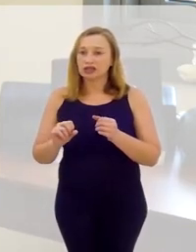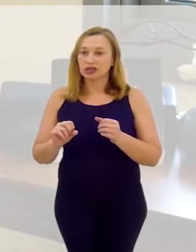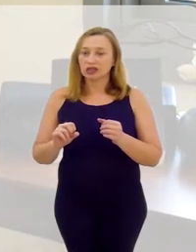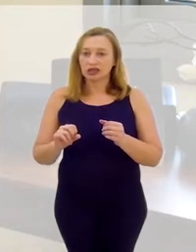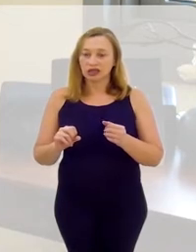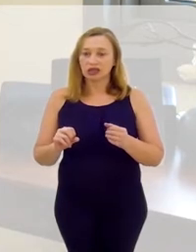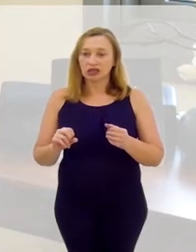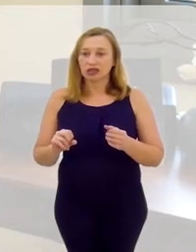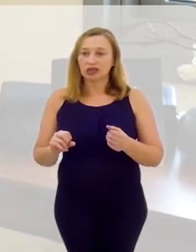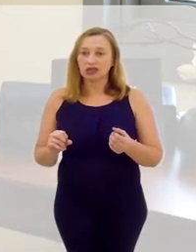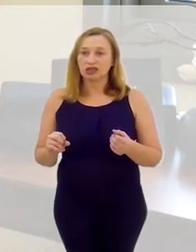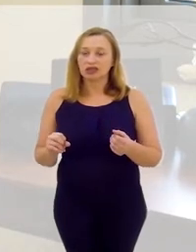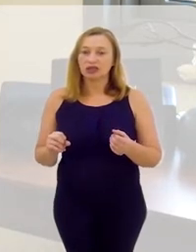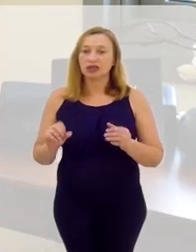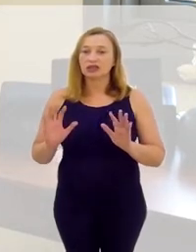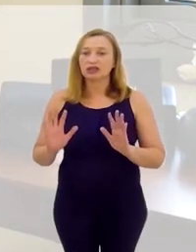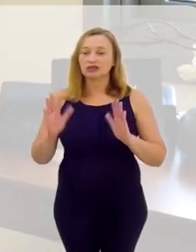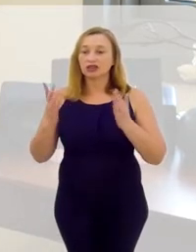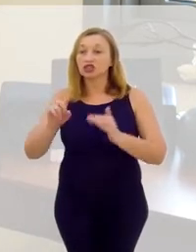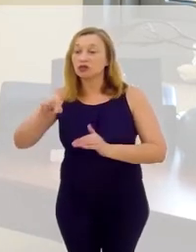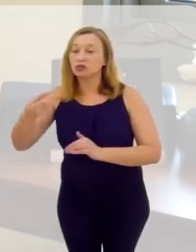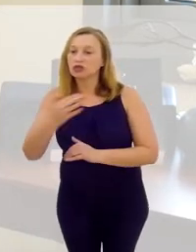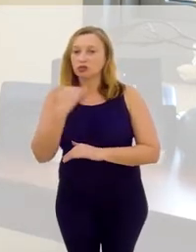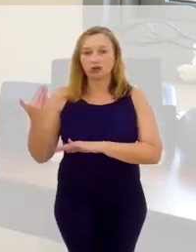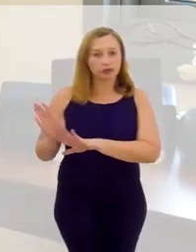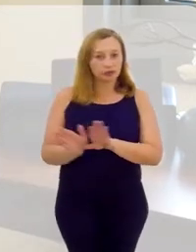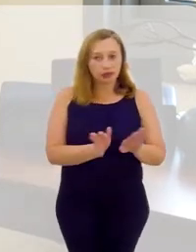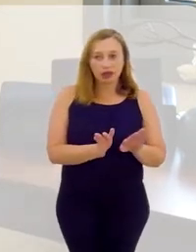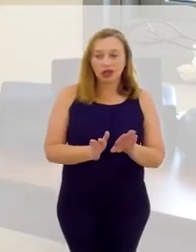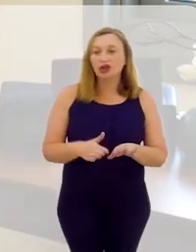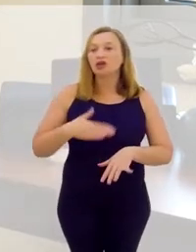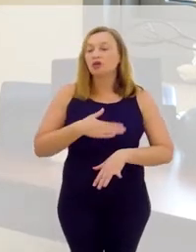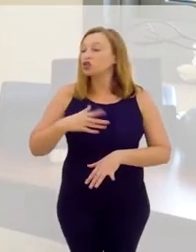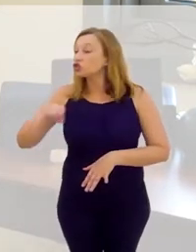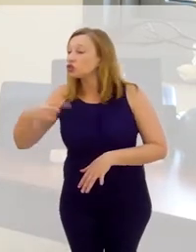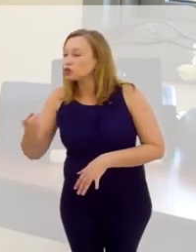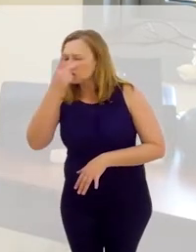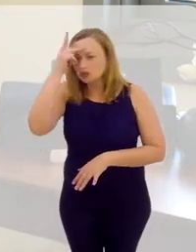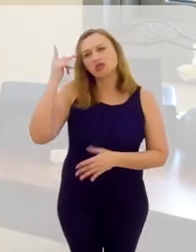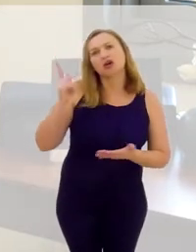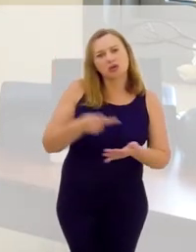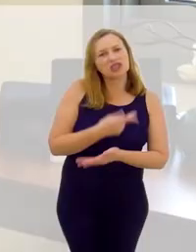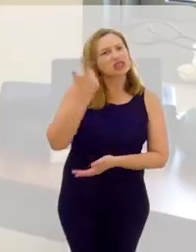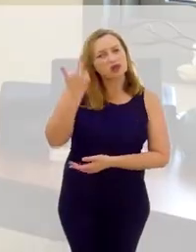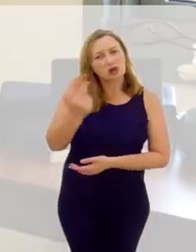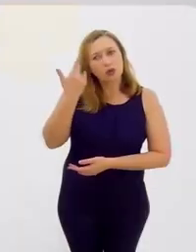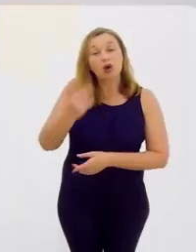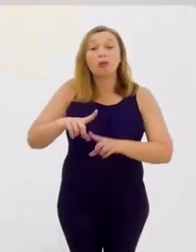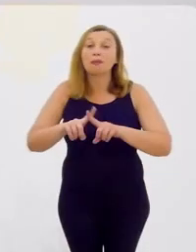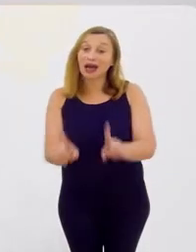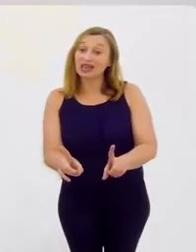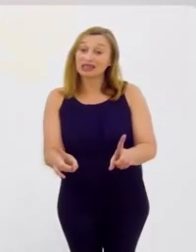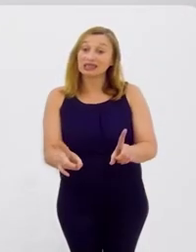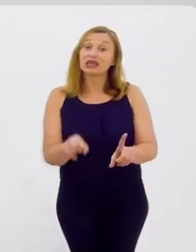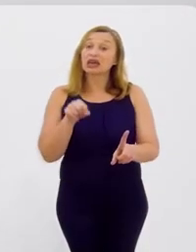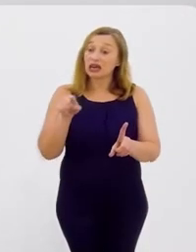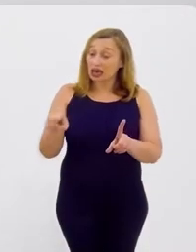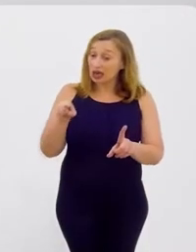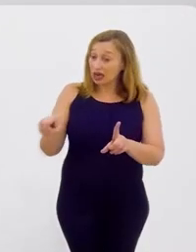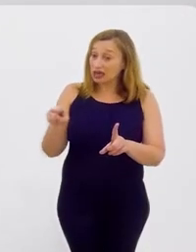Isso acontece na igreja hoje. As pessoas acabam gostando de outras pessoas e se casam.